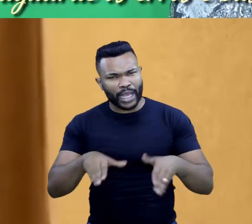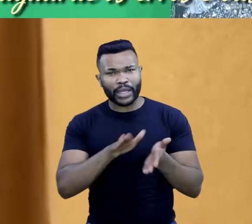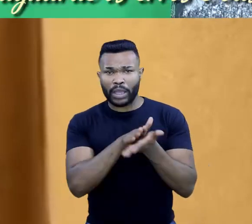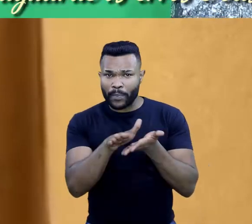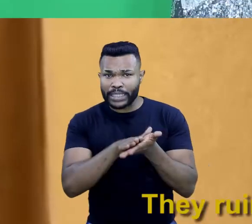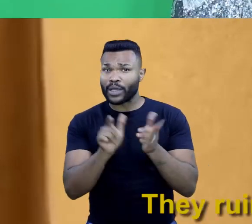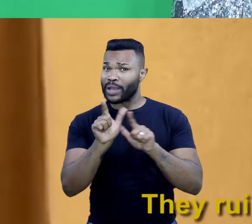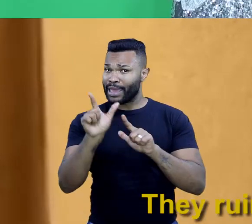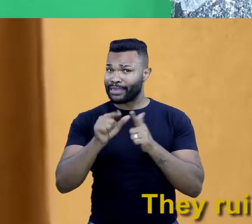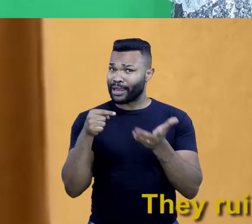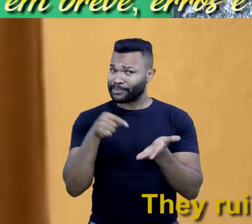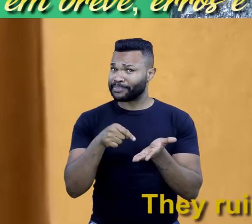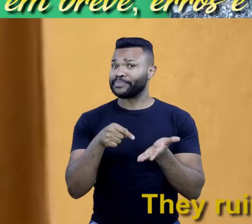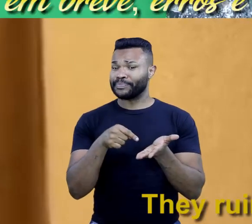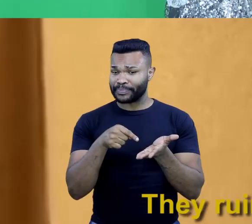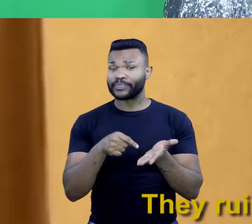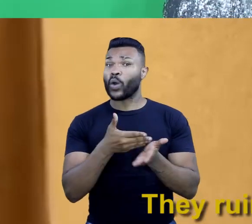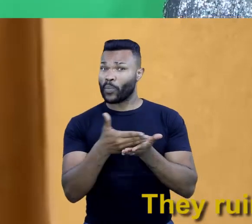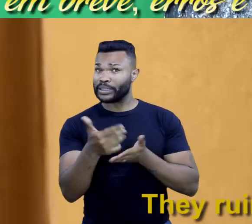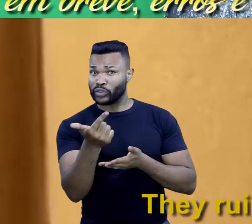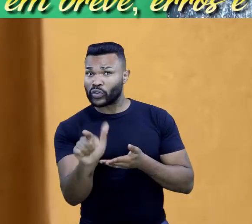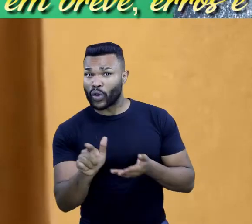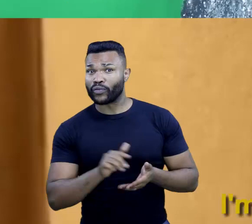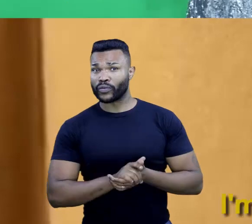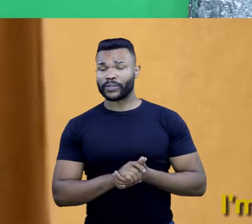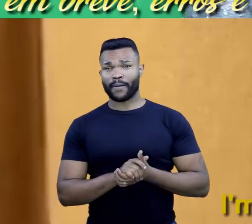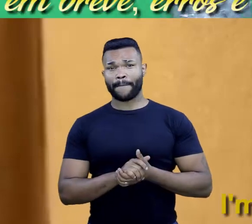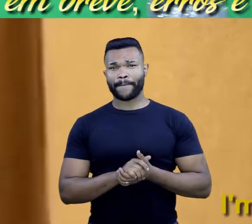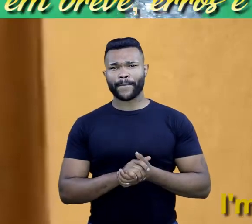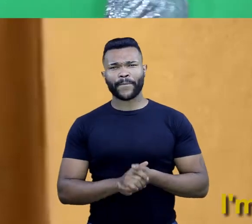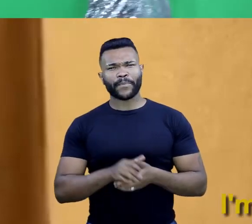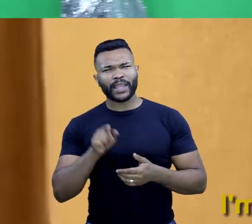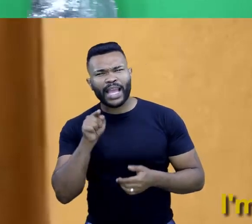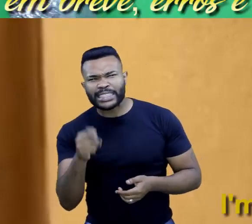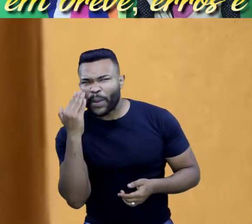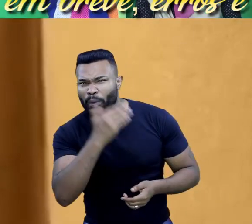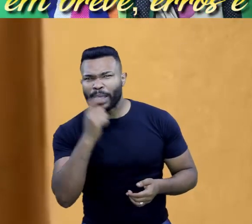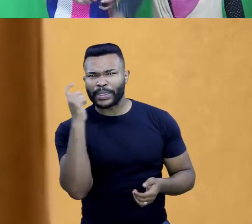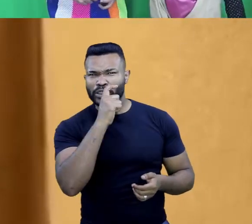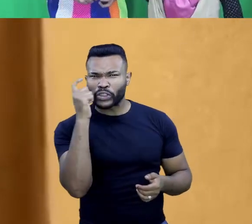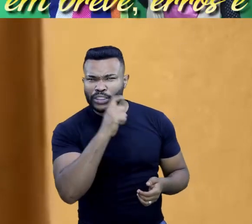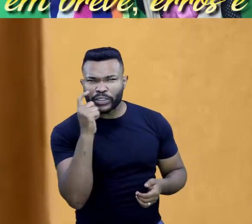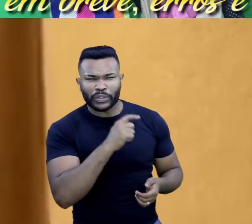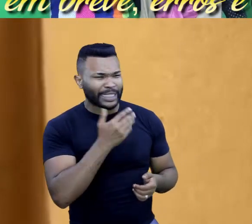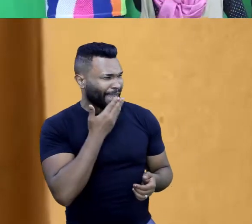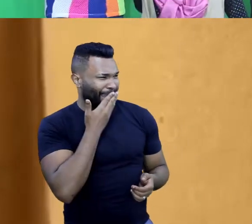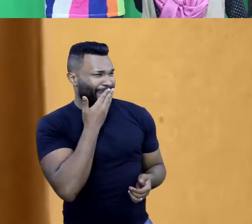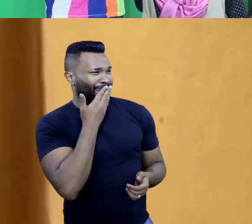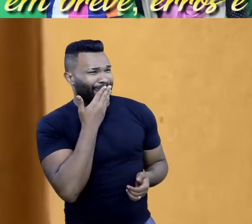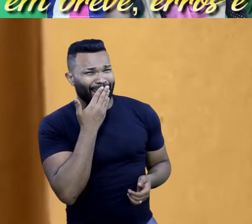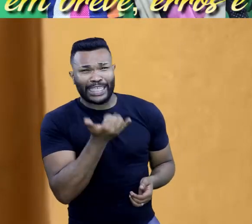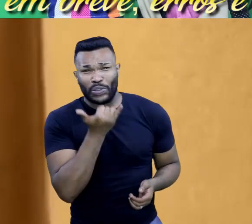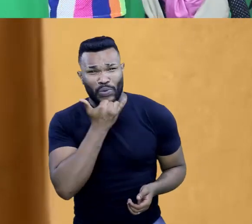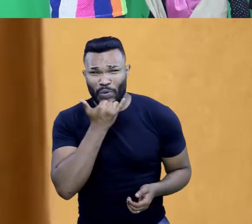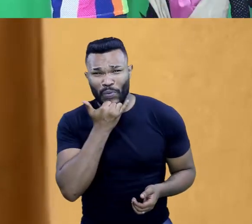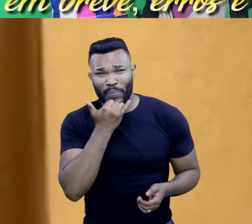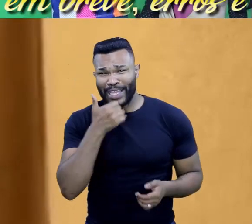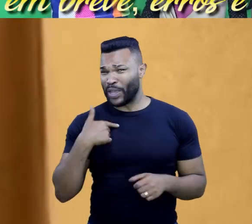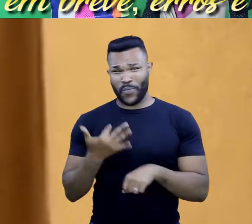castapó. Me prejudicaram na impressão da letra. Vou começar de novo. Essa puta tá mentindo!